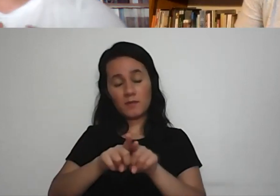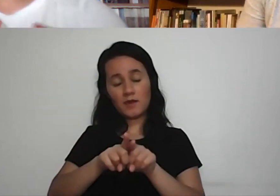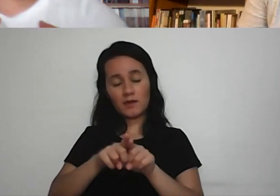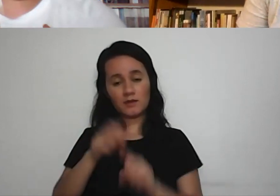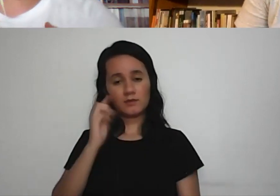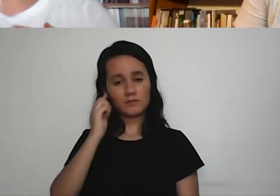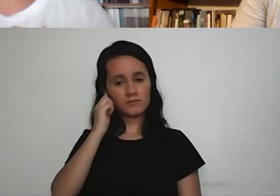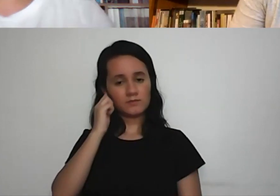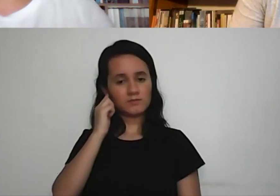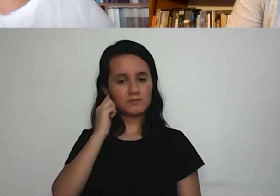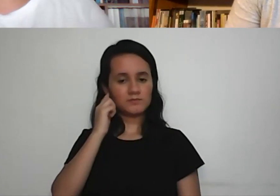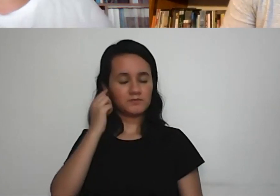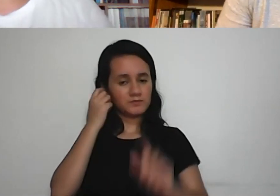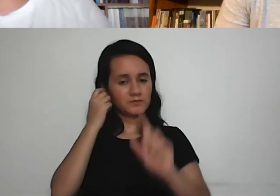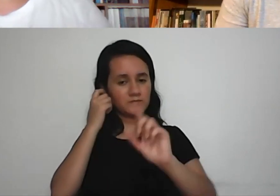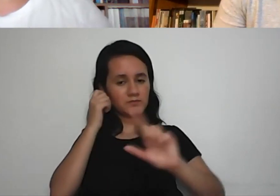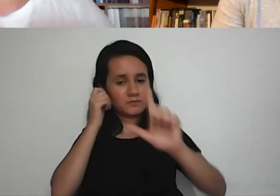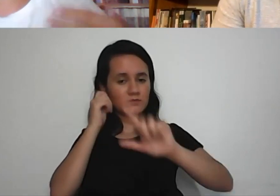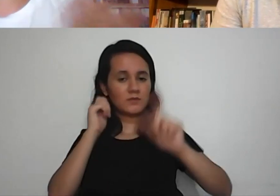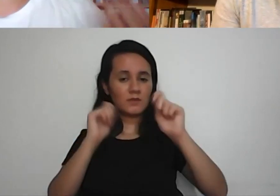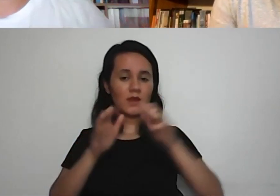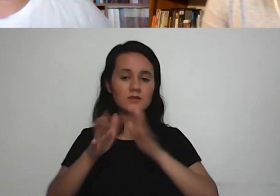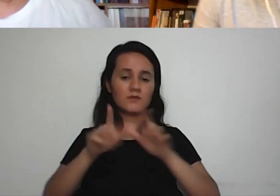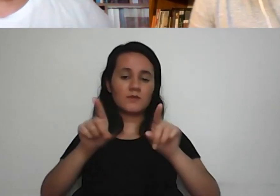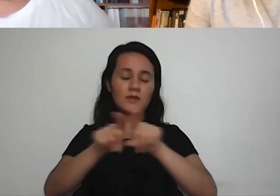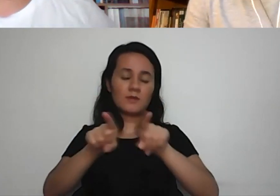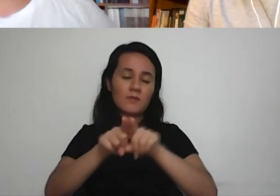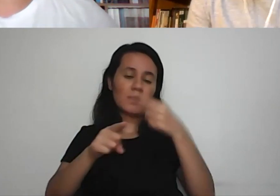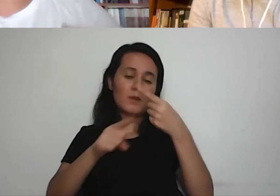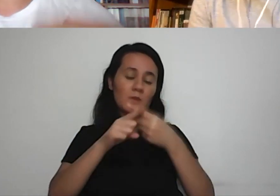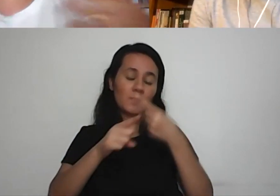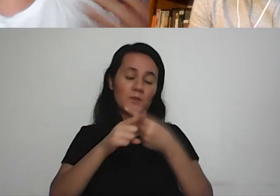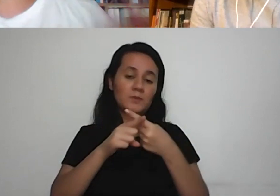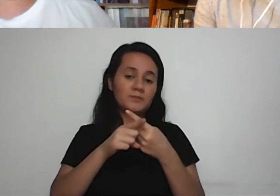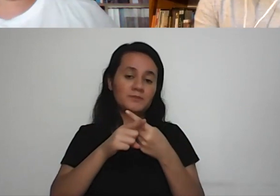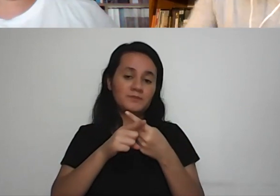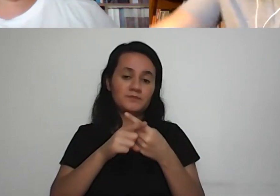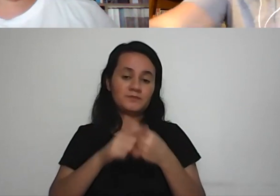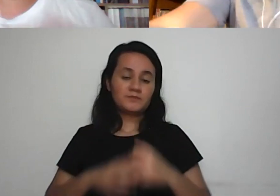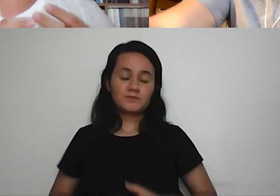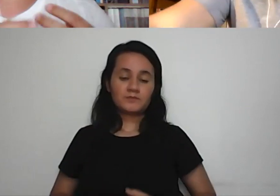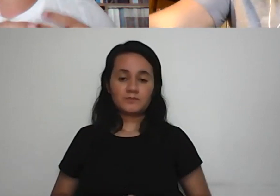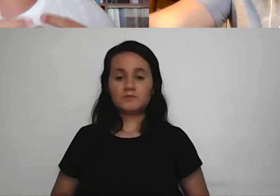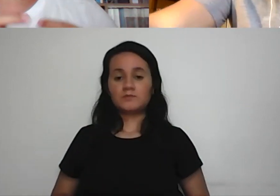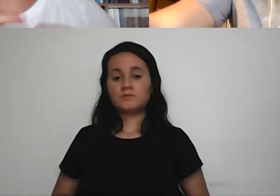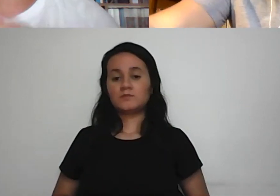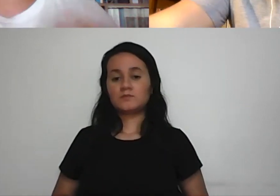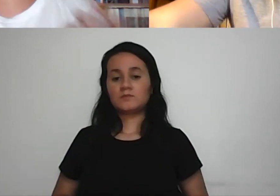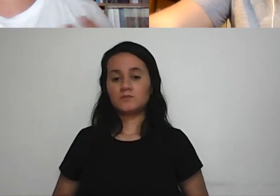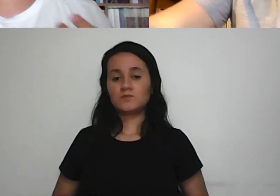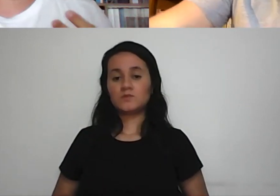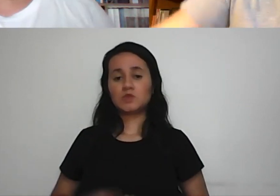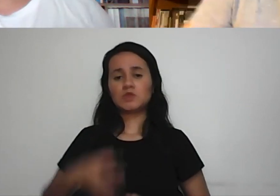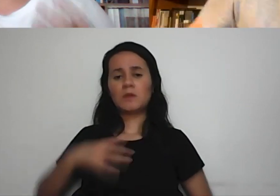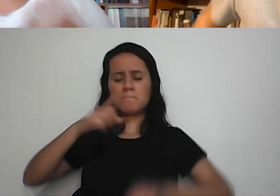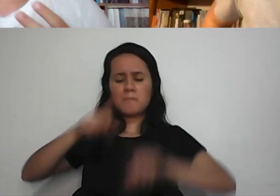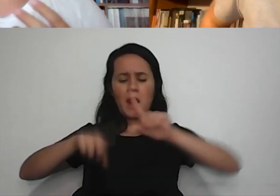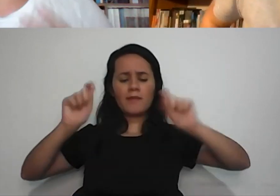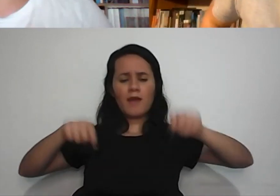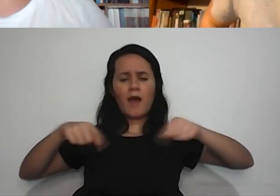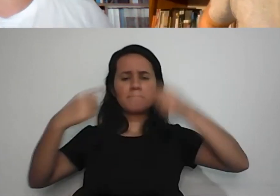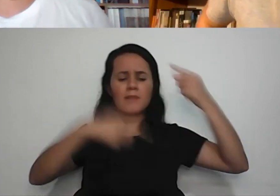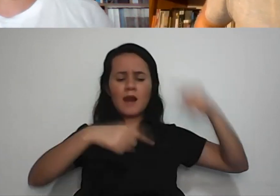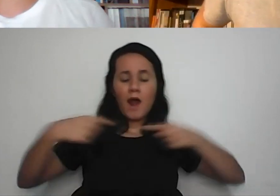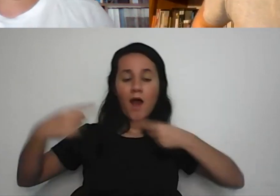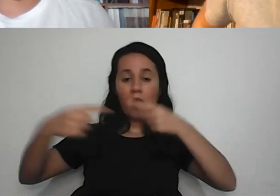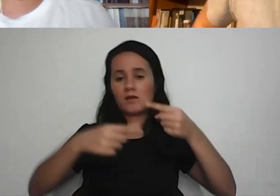da literatura como algo mais acessível também, porque ela pode ser discutida de modos mais variados possíveis. Nem sempre